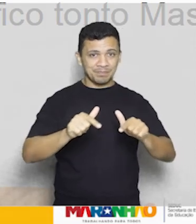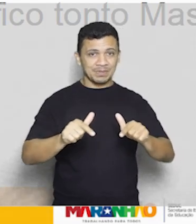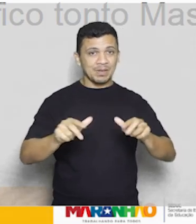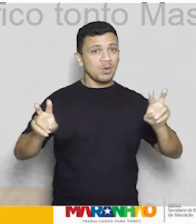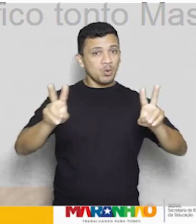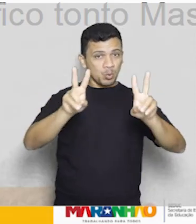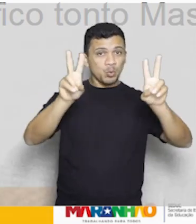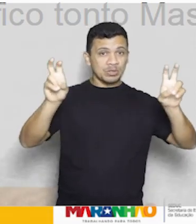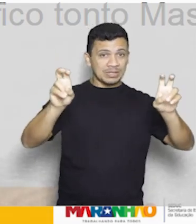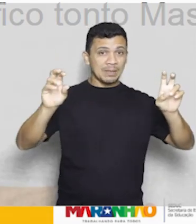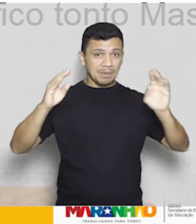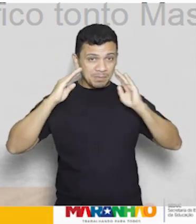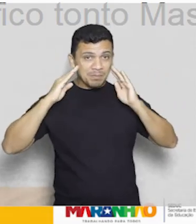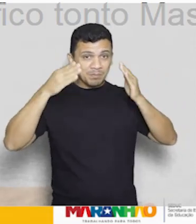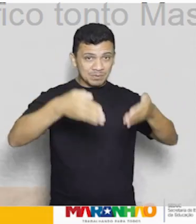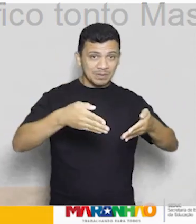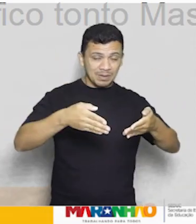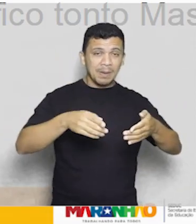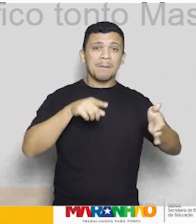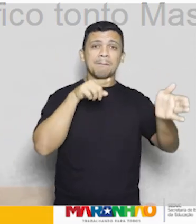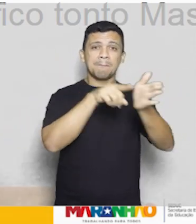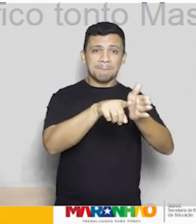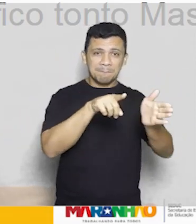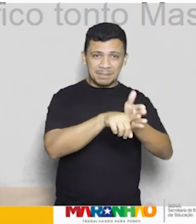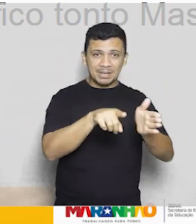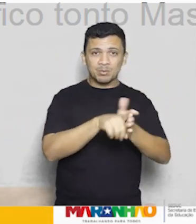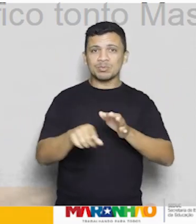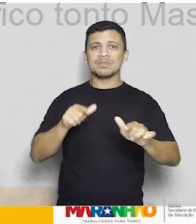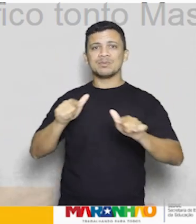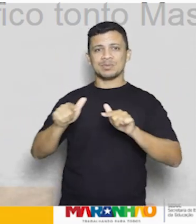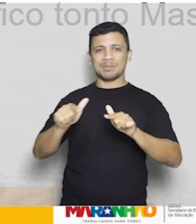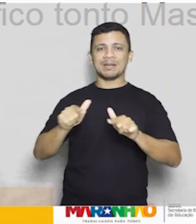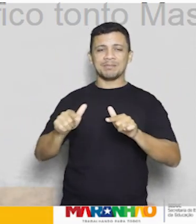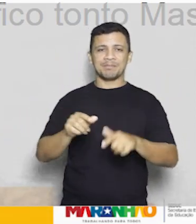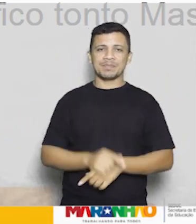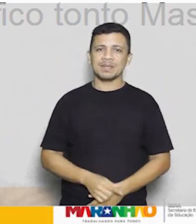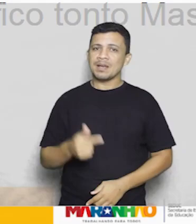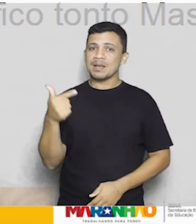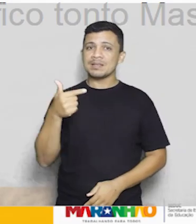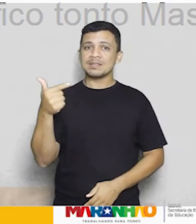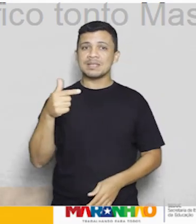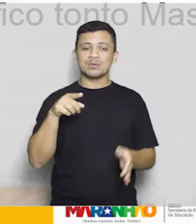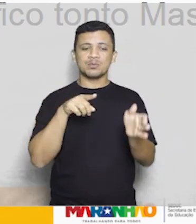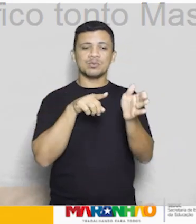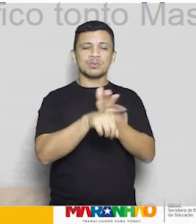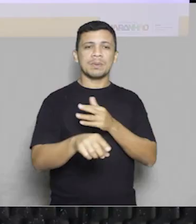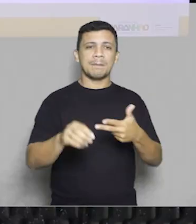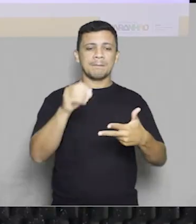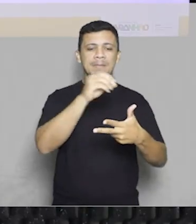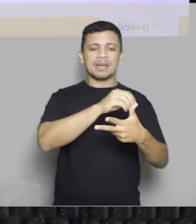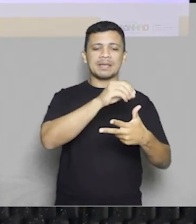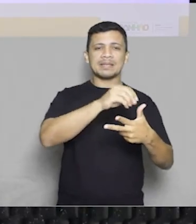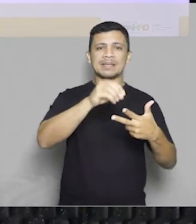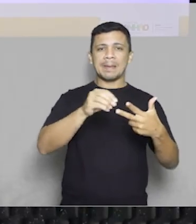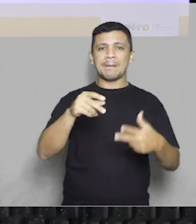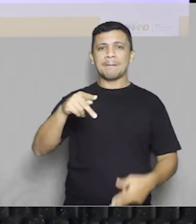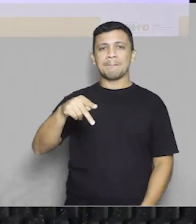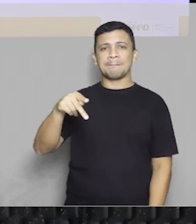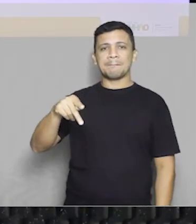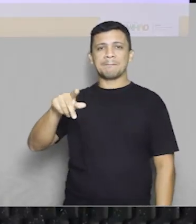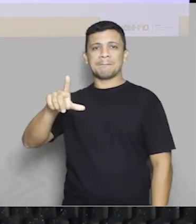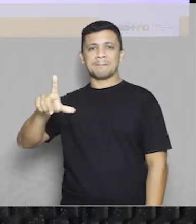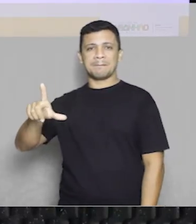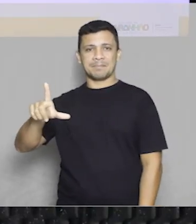da unidade são questões relacionadas ao trabalho. Essa segunda questão é do Enem PPL, já caiu no Enem